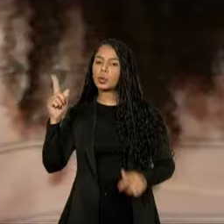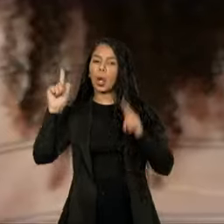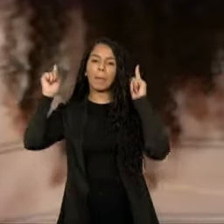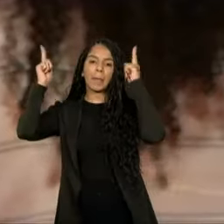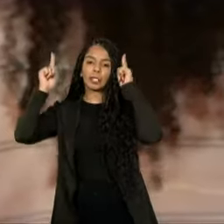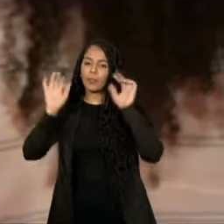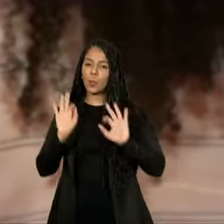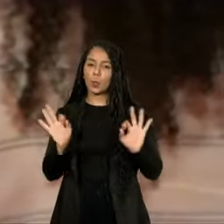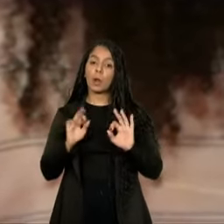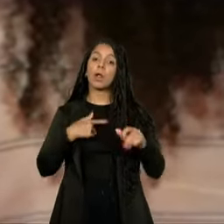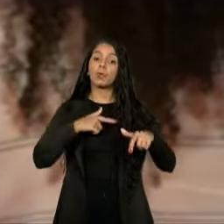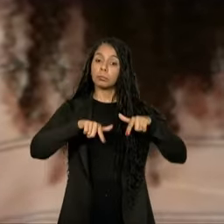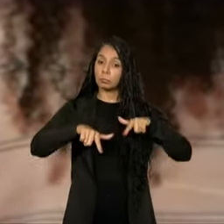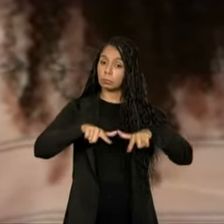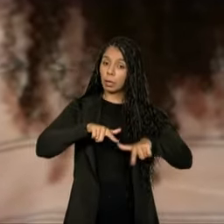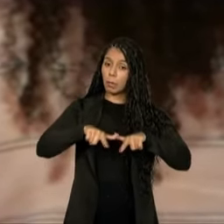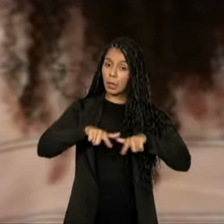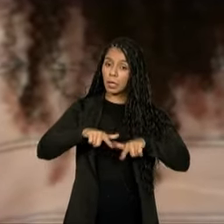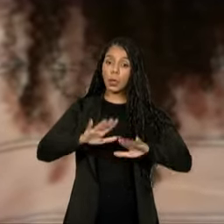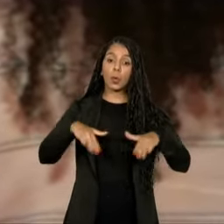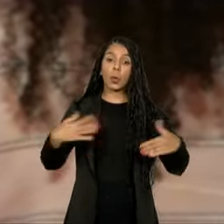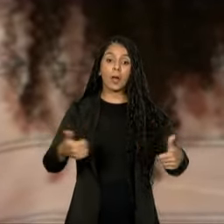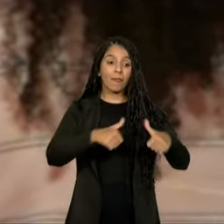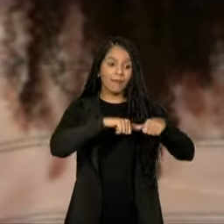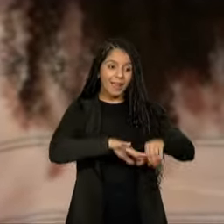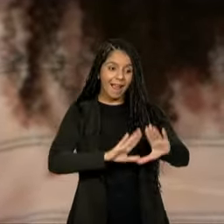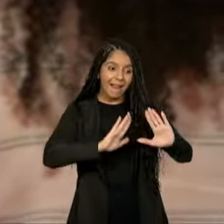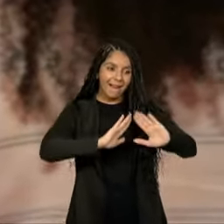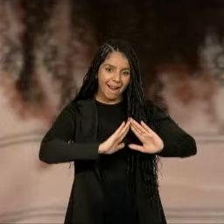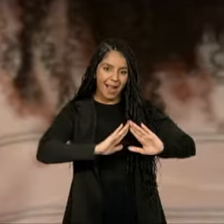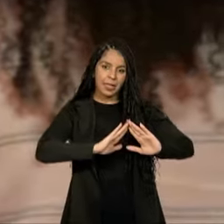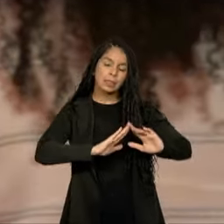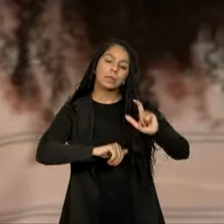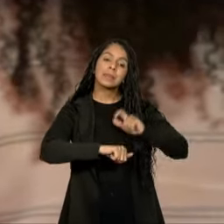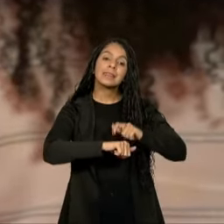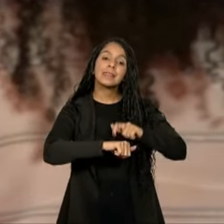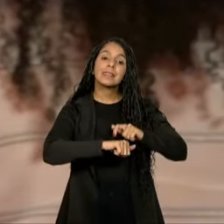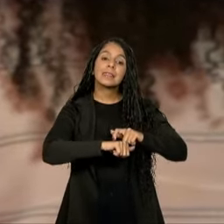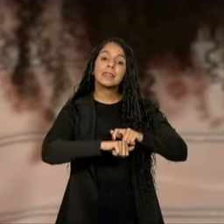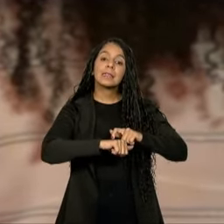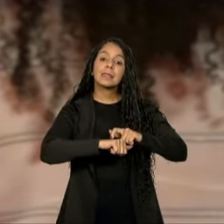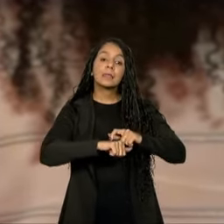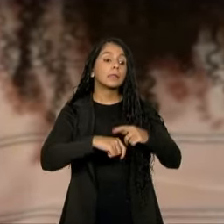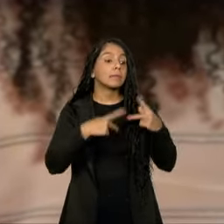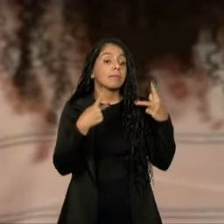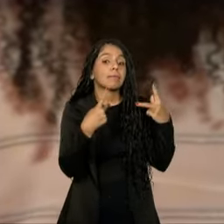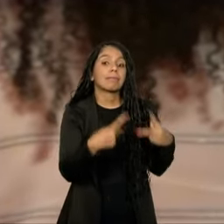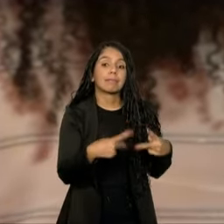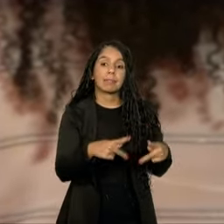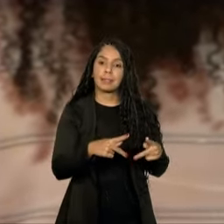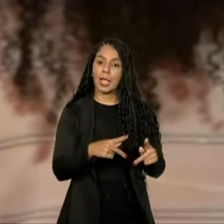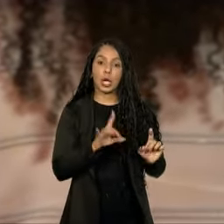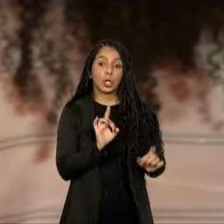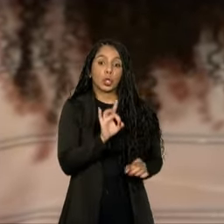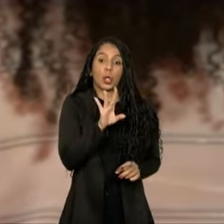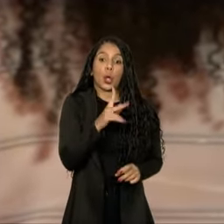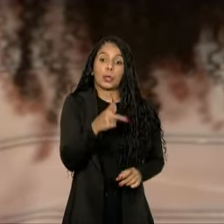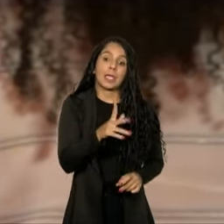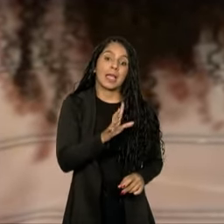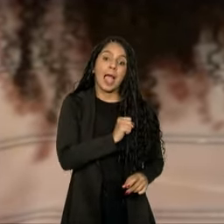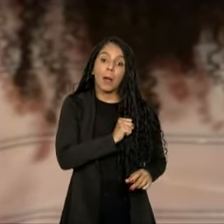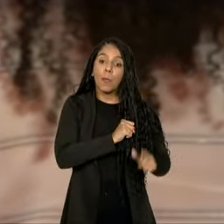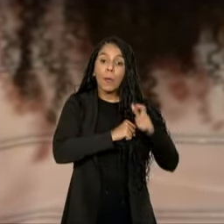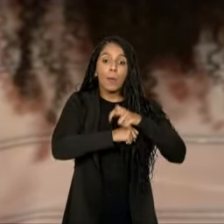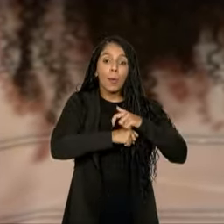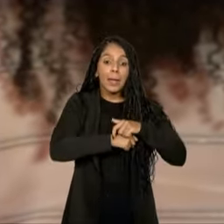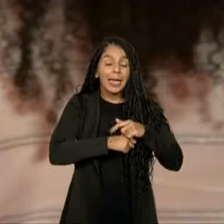por aí, eu estou trabalhando. Então, quando eu estiver em casa, esse tempo vai ser muito, muito exclusivo. Esse amor, esse meu